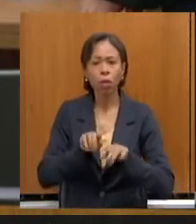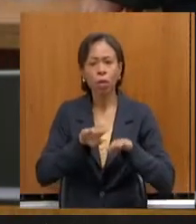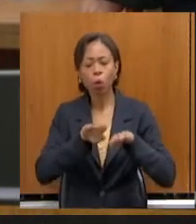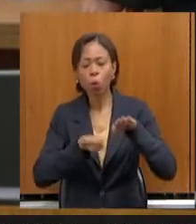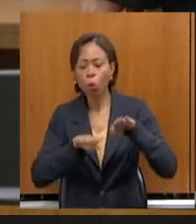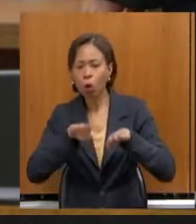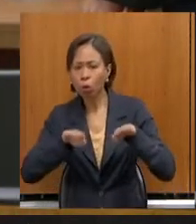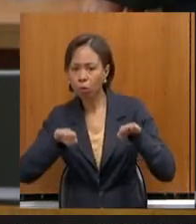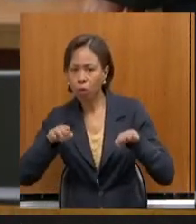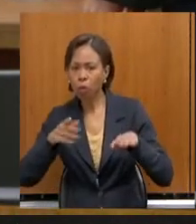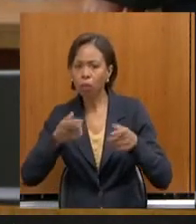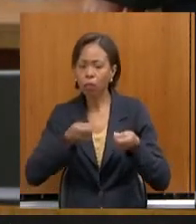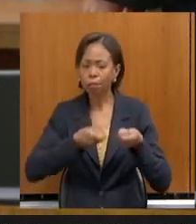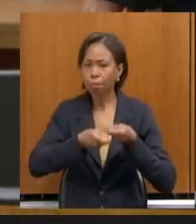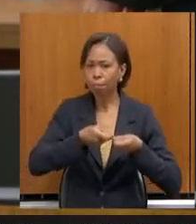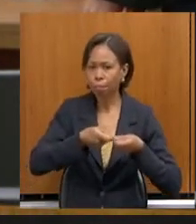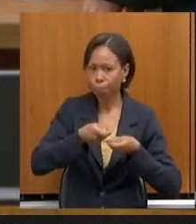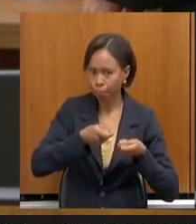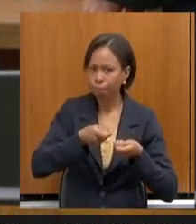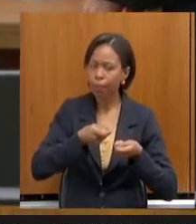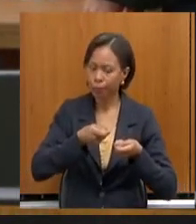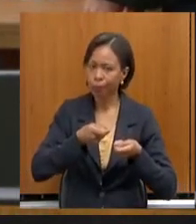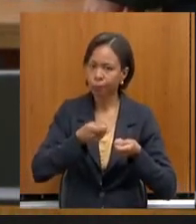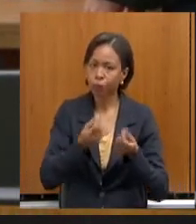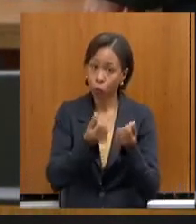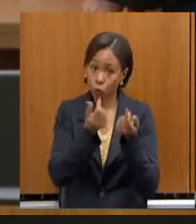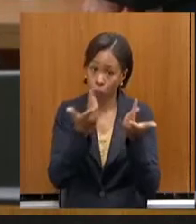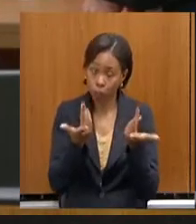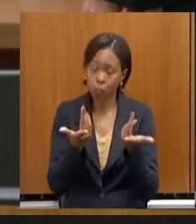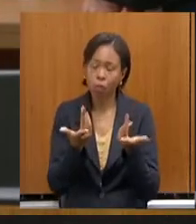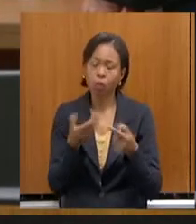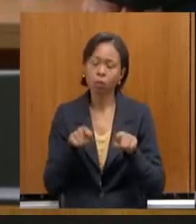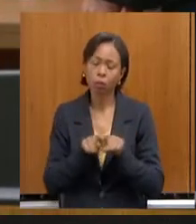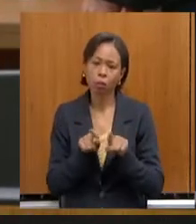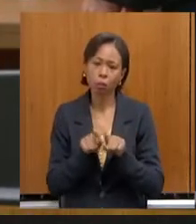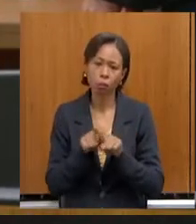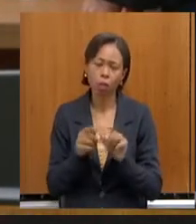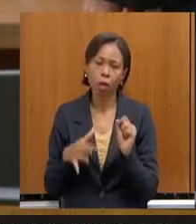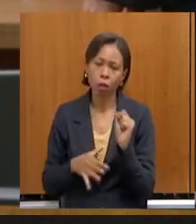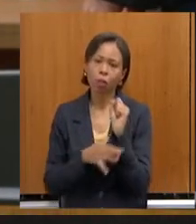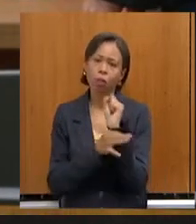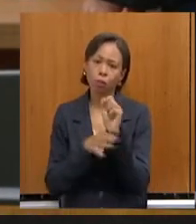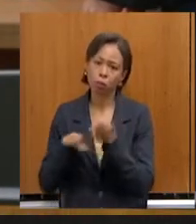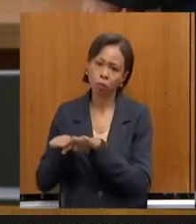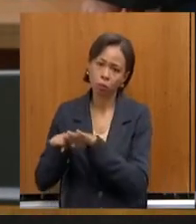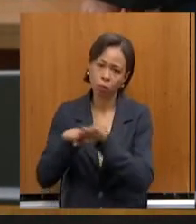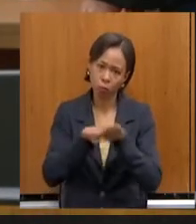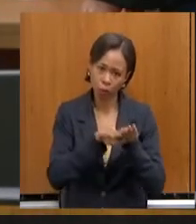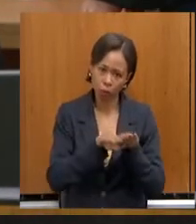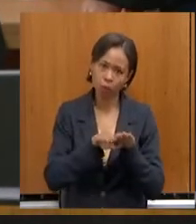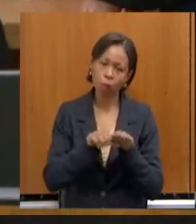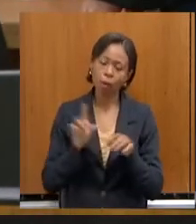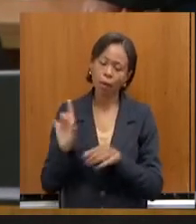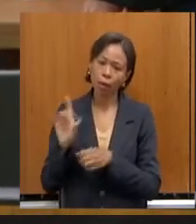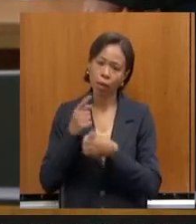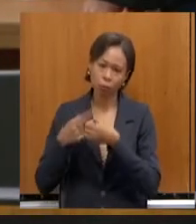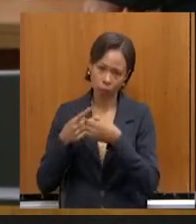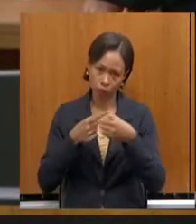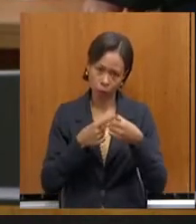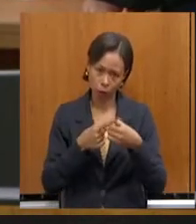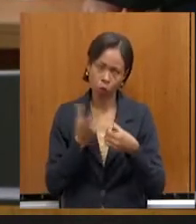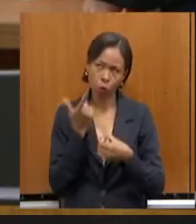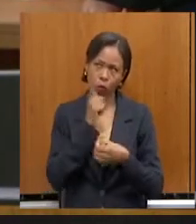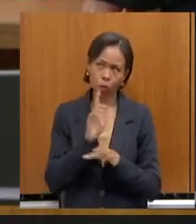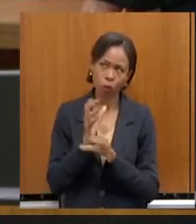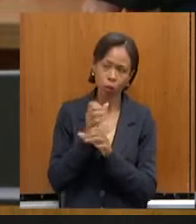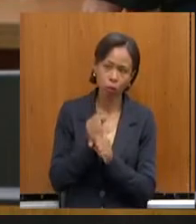serviço e especialmente a garantia da universalização para os municípios chegamos Então à 32 unidades a